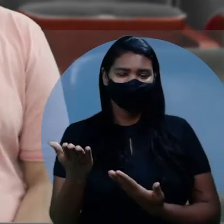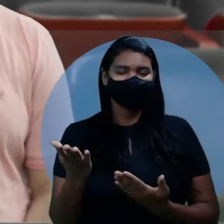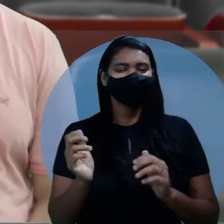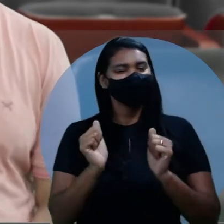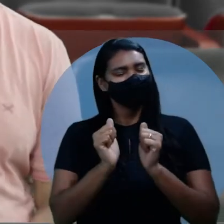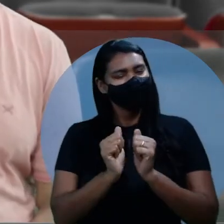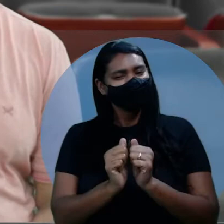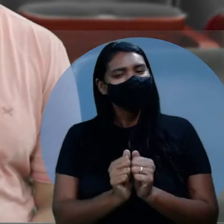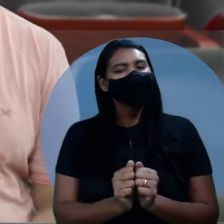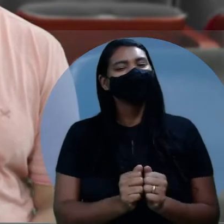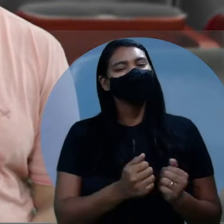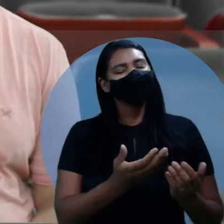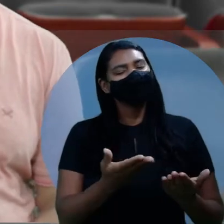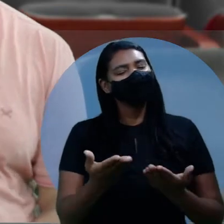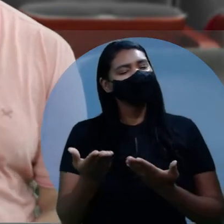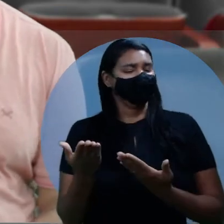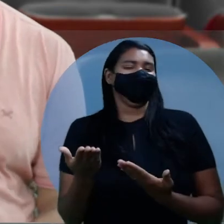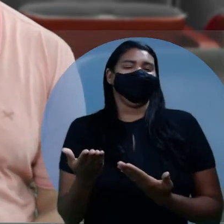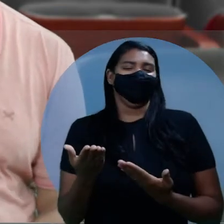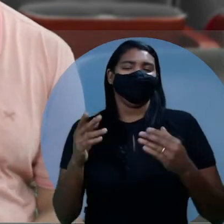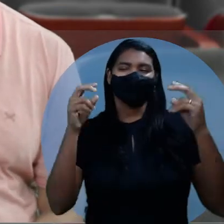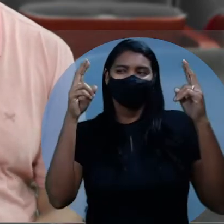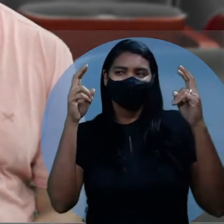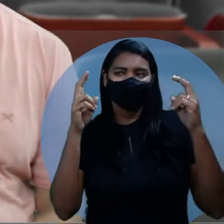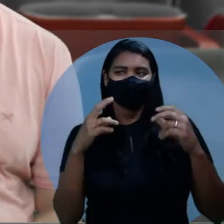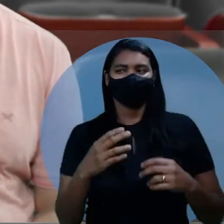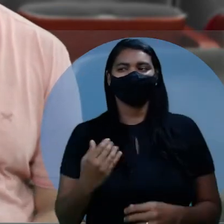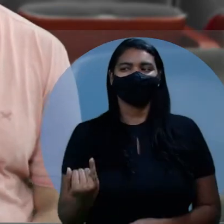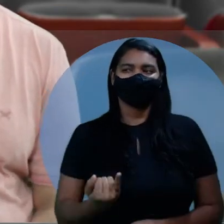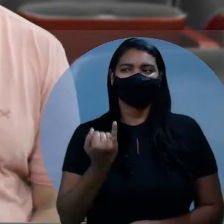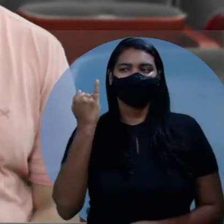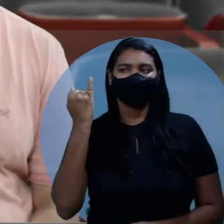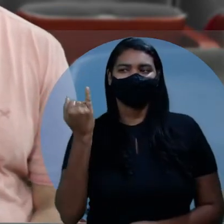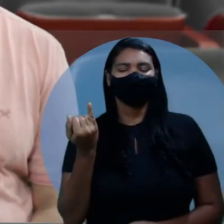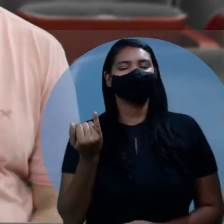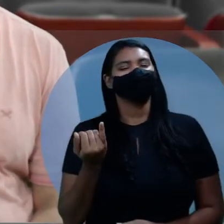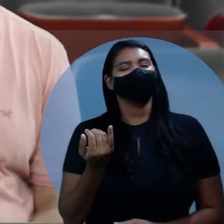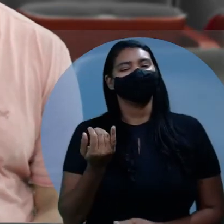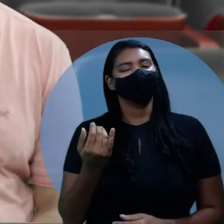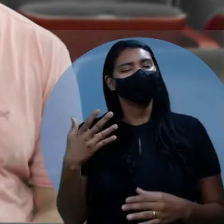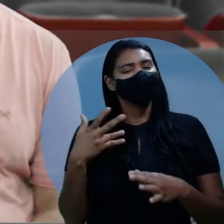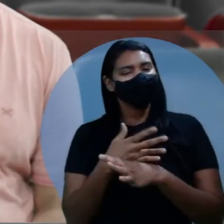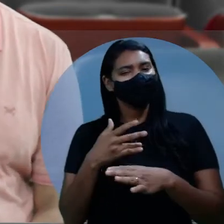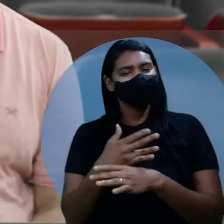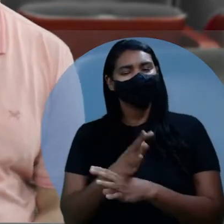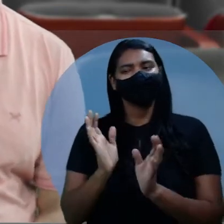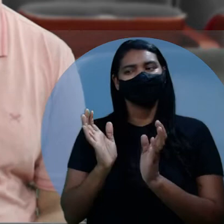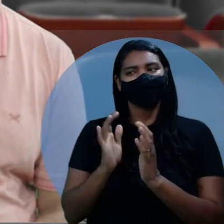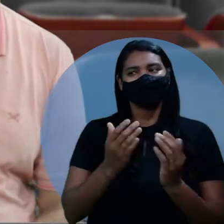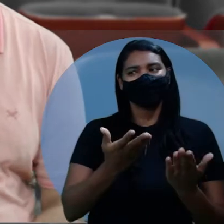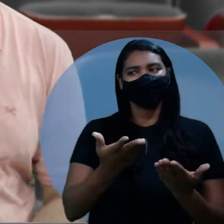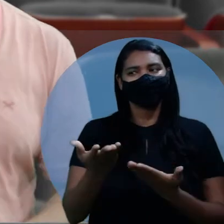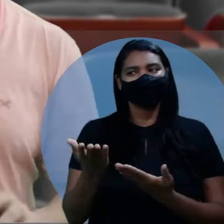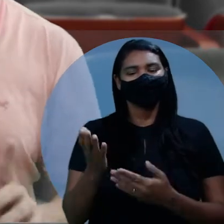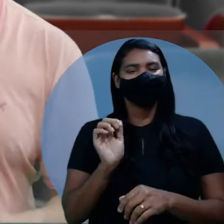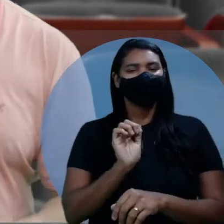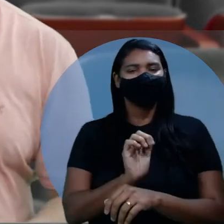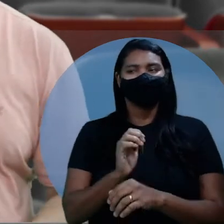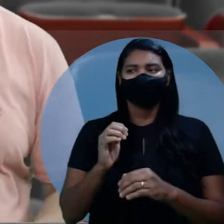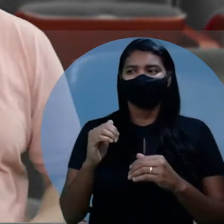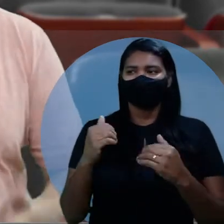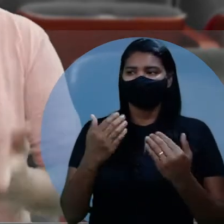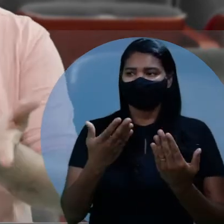vocês, tratando de um assunto tão bonito, tão importante para o nosso estado, para a nossa cidade do Recife. E lembrar aqui pelo nosso